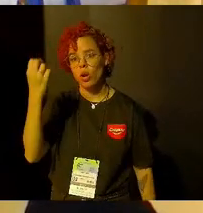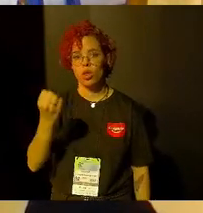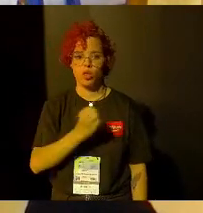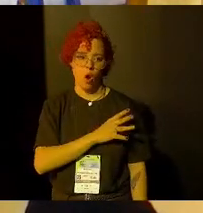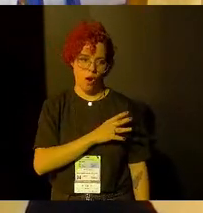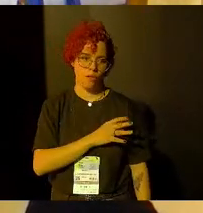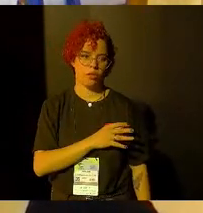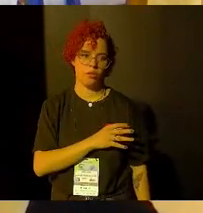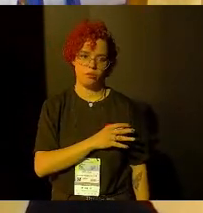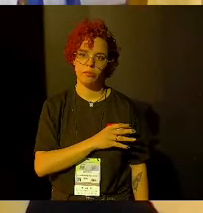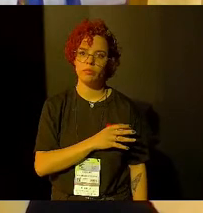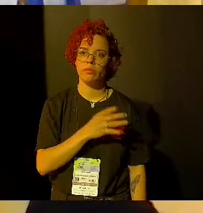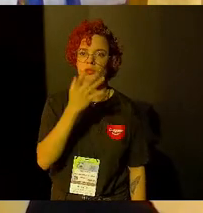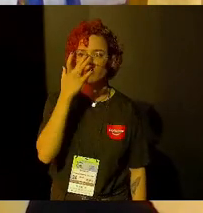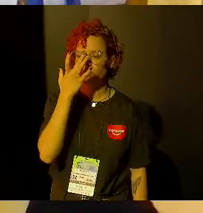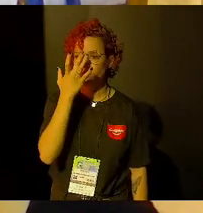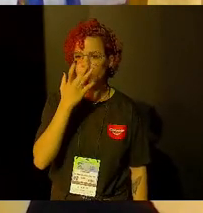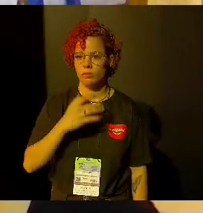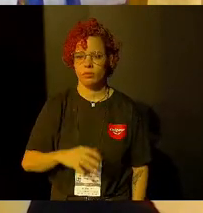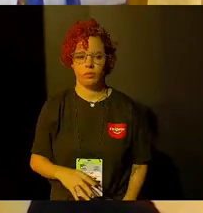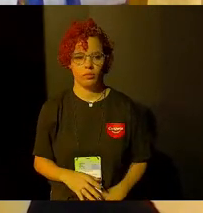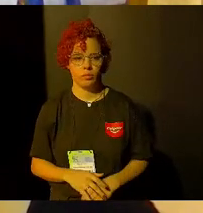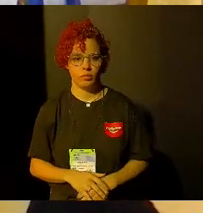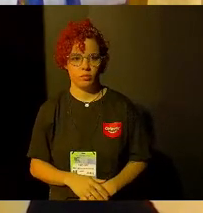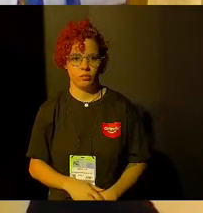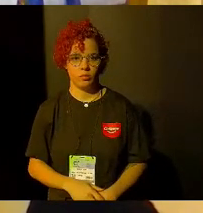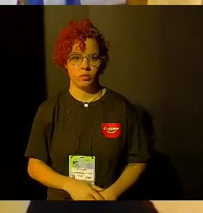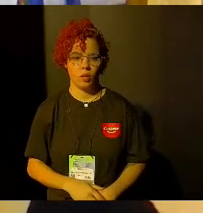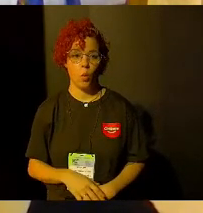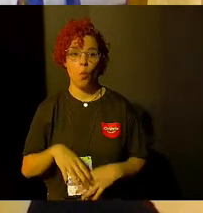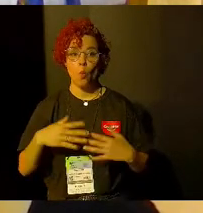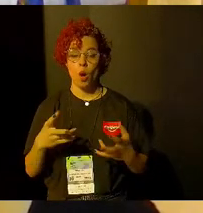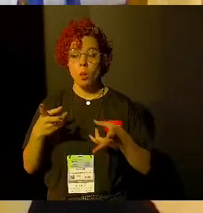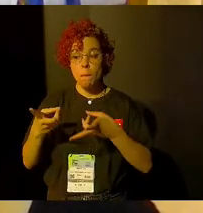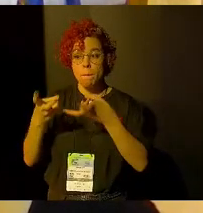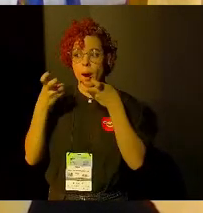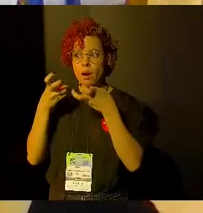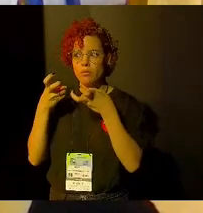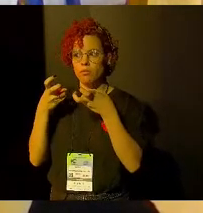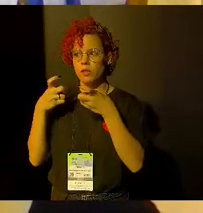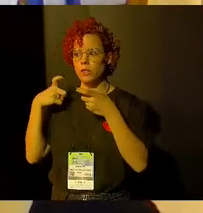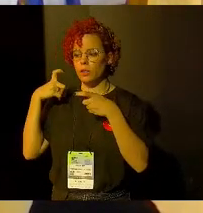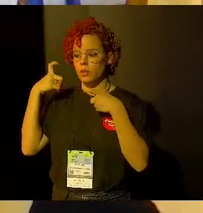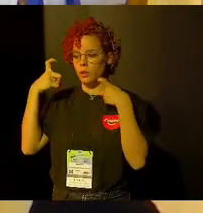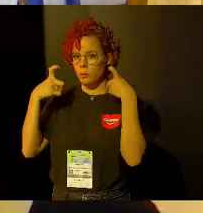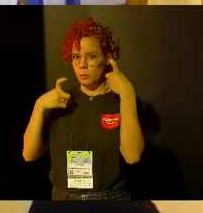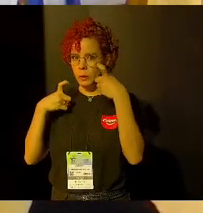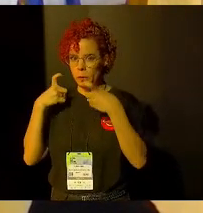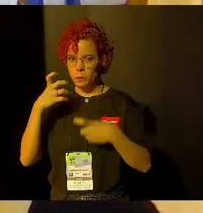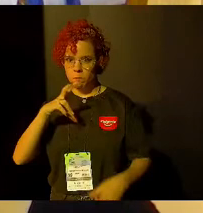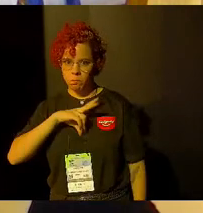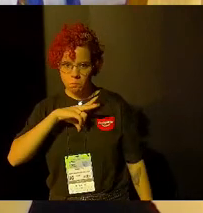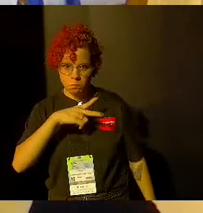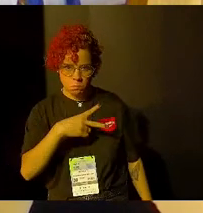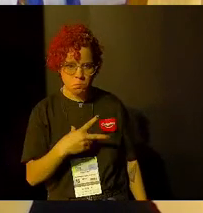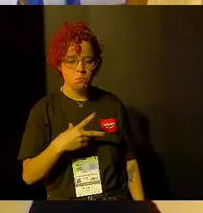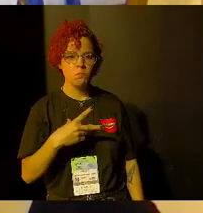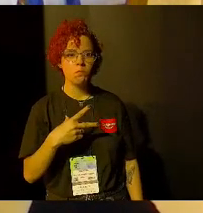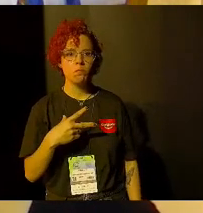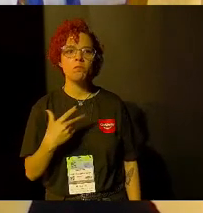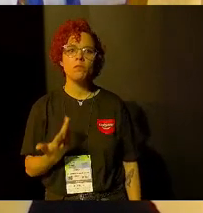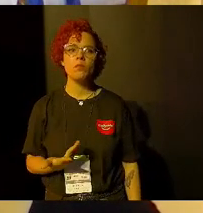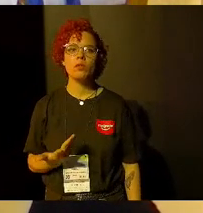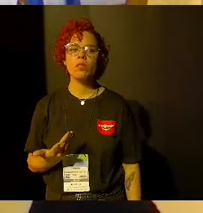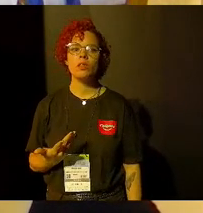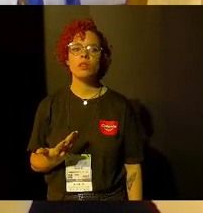do continente quando a cor eles percebem que está acontecendo isso preocupa os portugueses que eles dizem